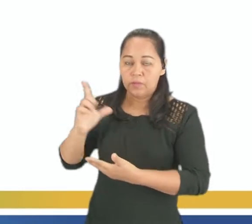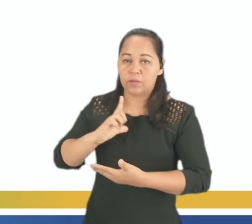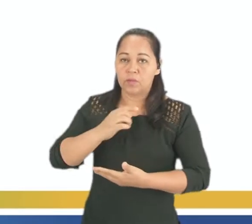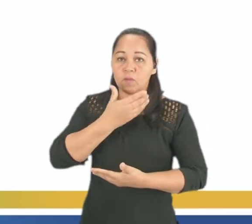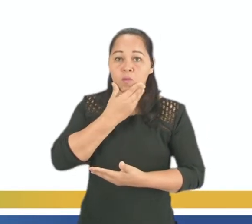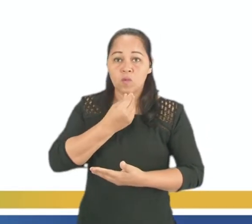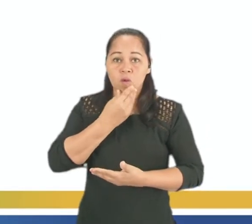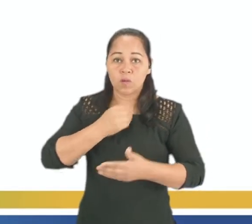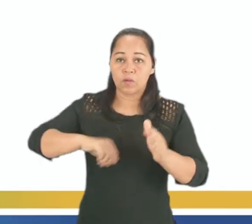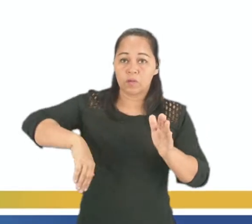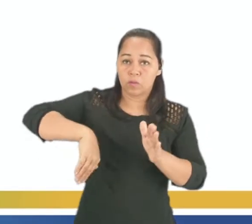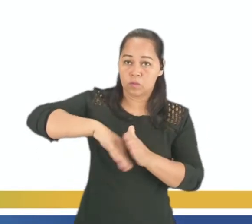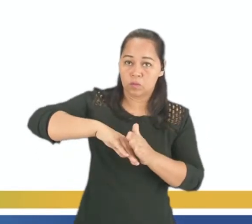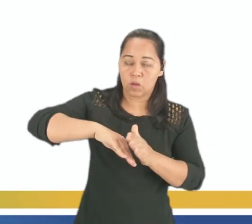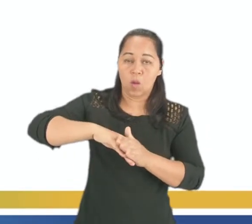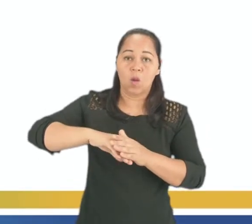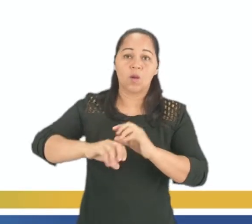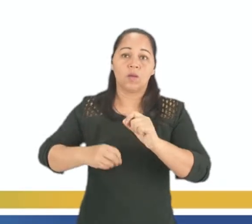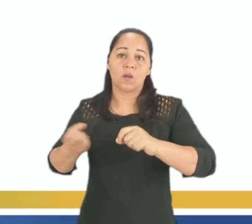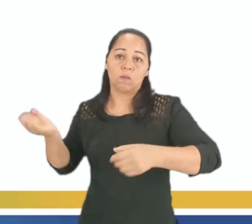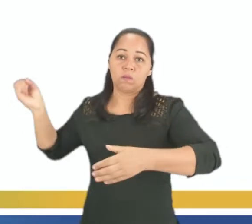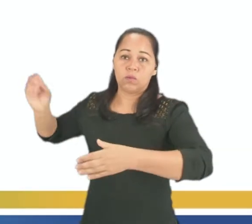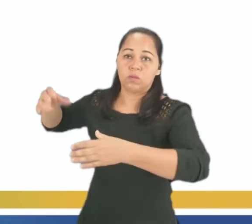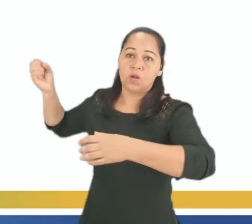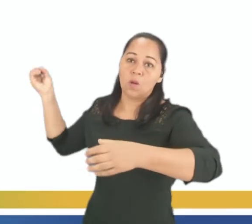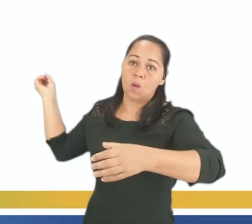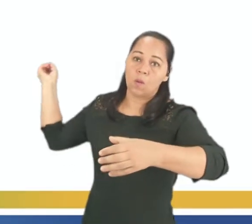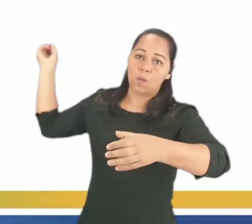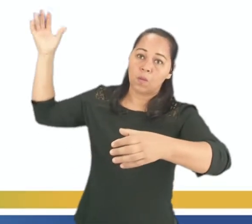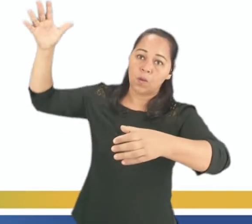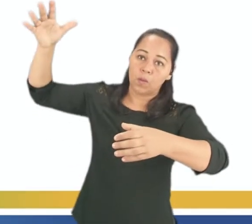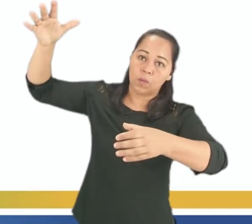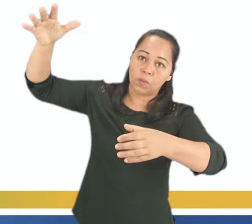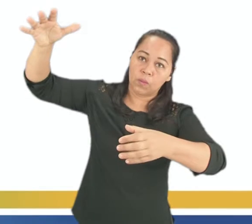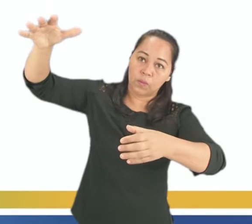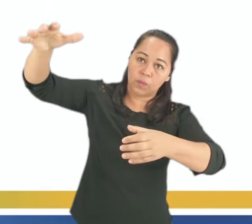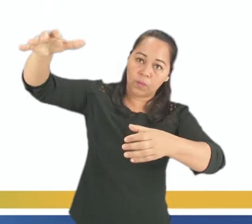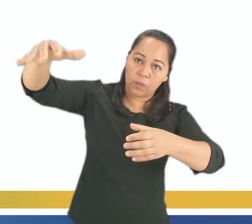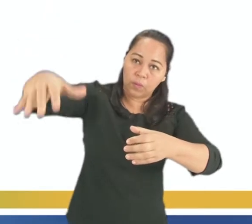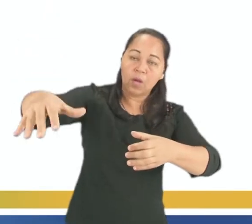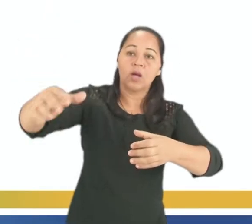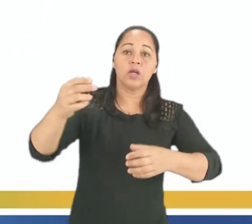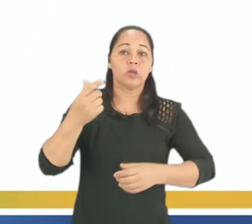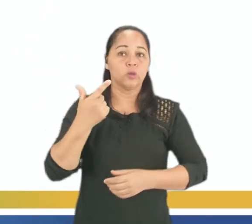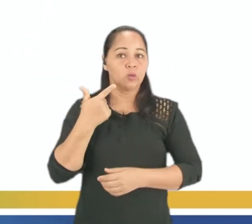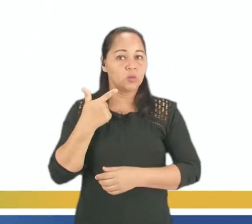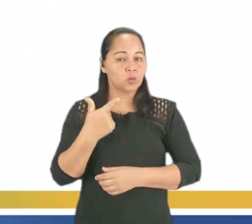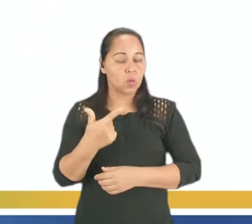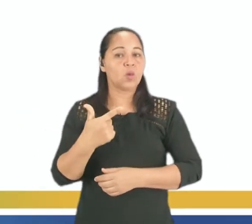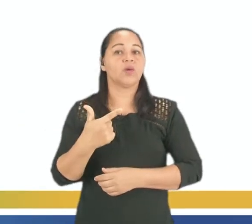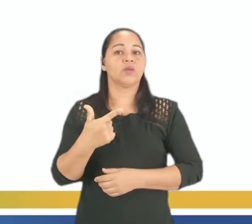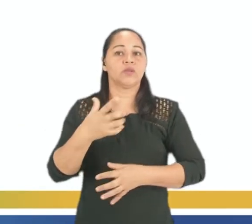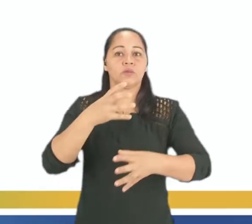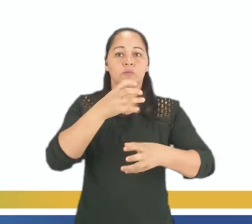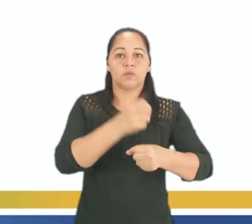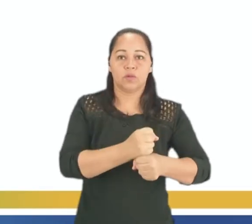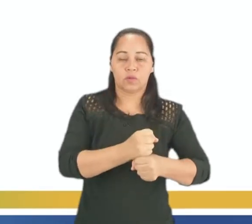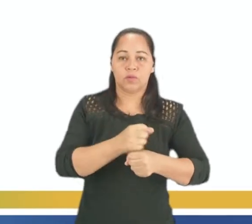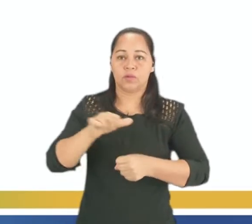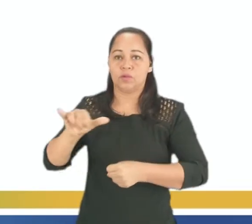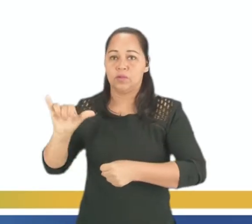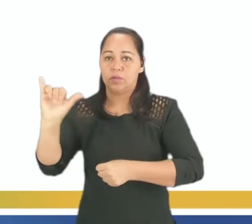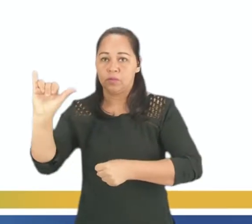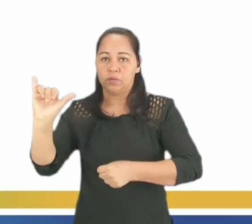sua última partida de basquete acertou X arremessos de 2 pontos e Y arremessos de